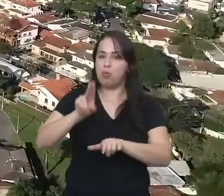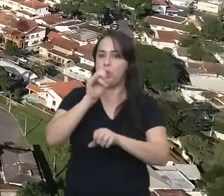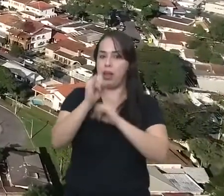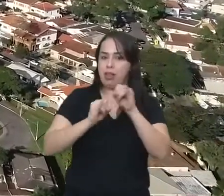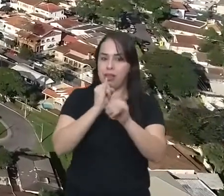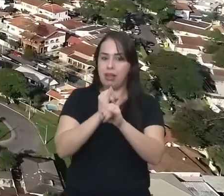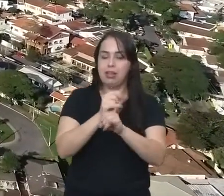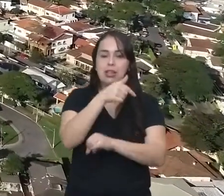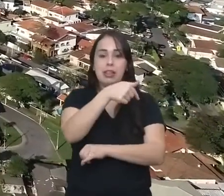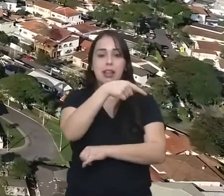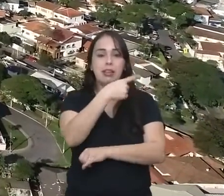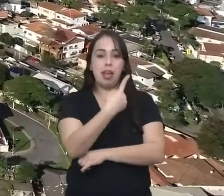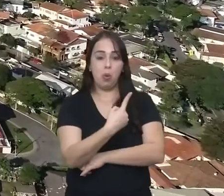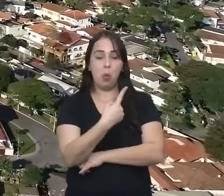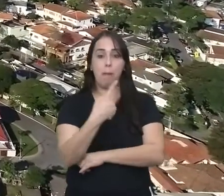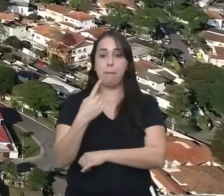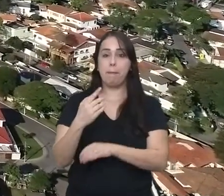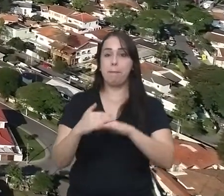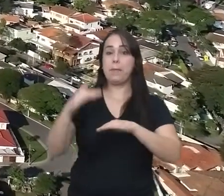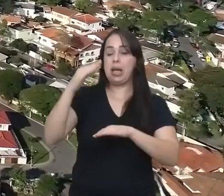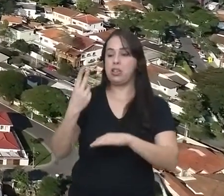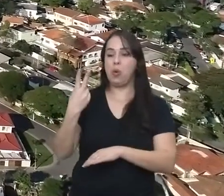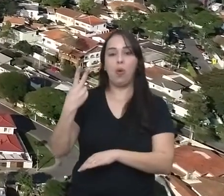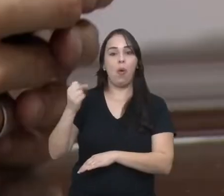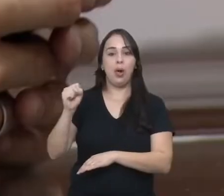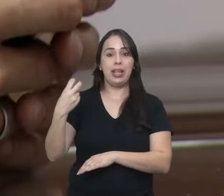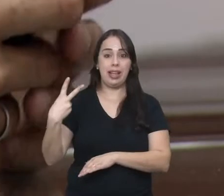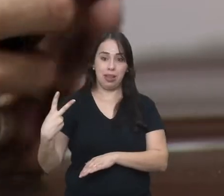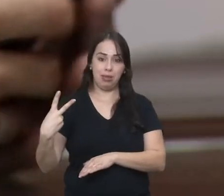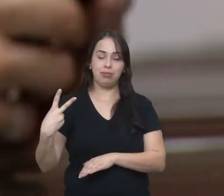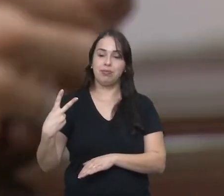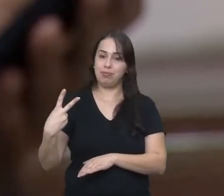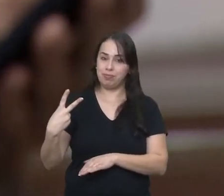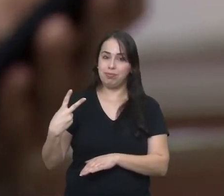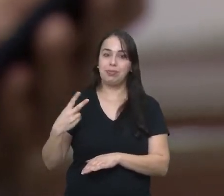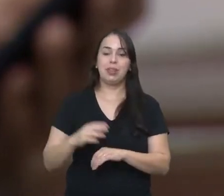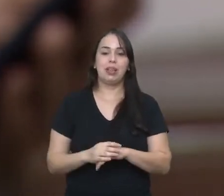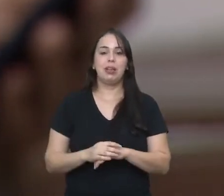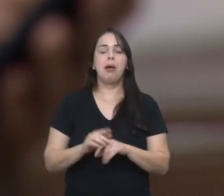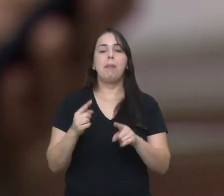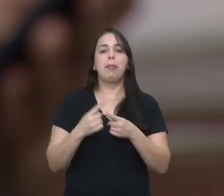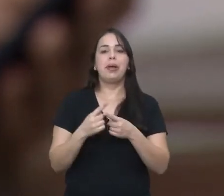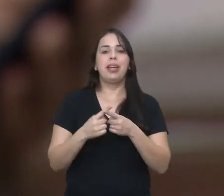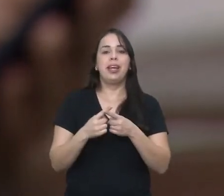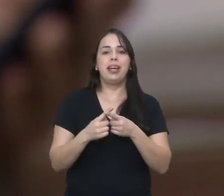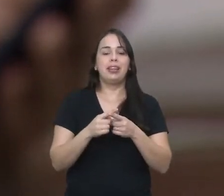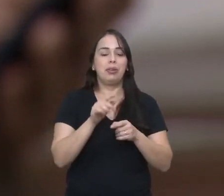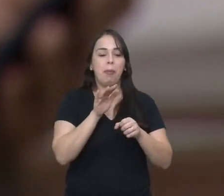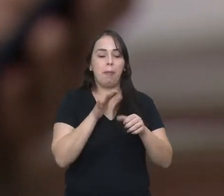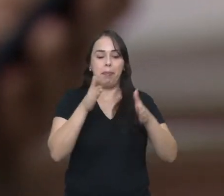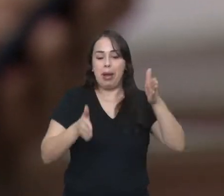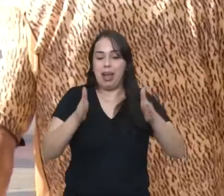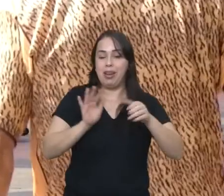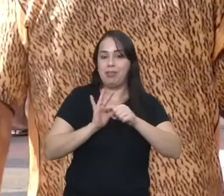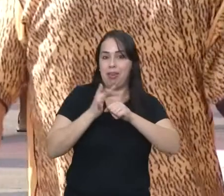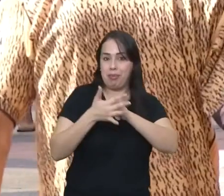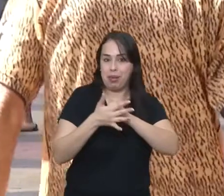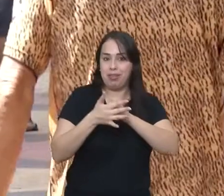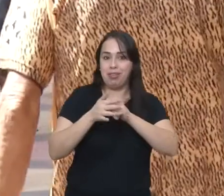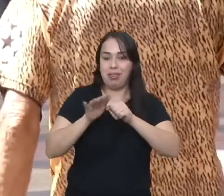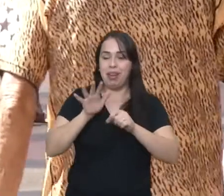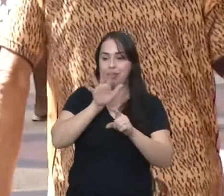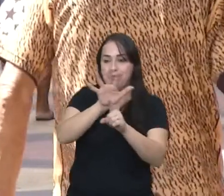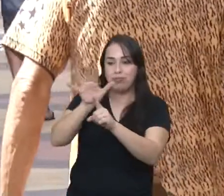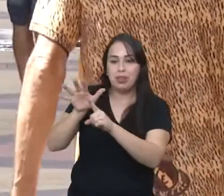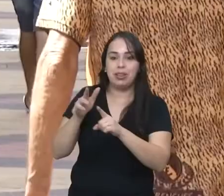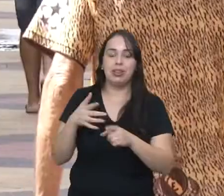de casas conectadas à rede mundial de computadores passou de 71% para 82%. Resultado que